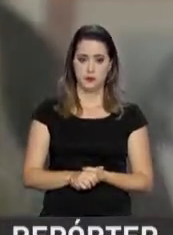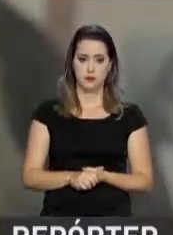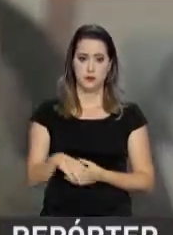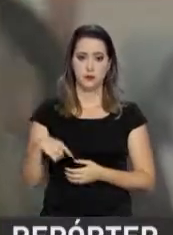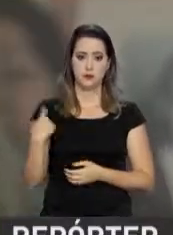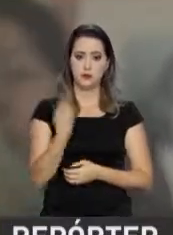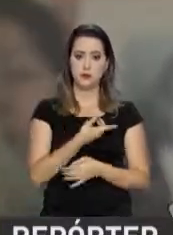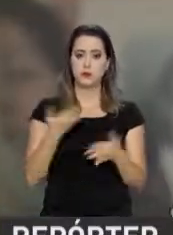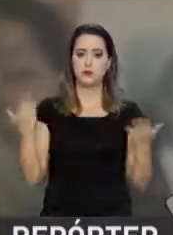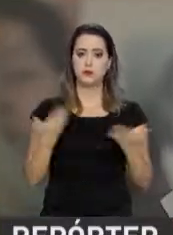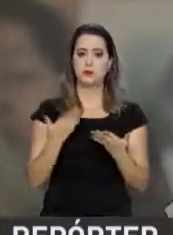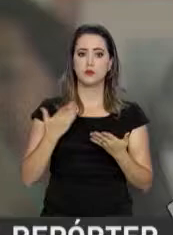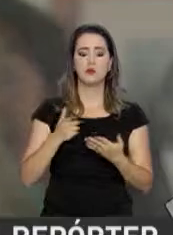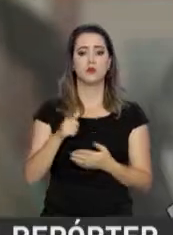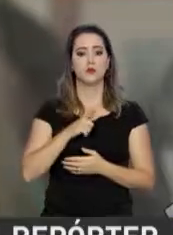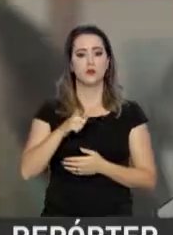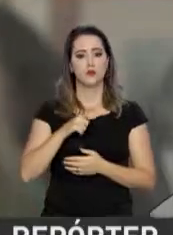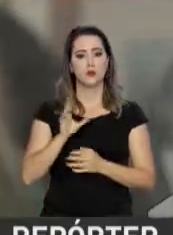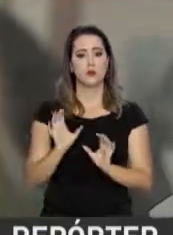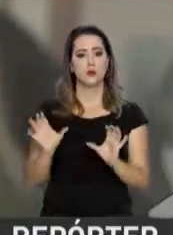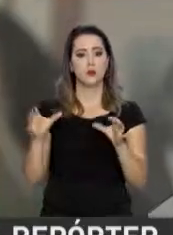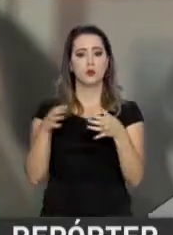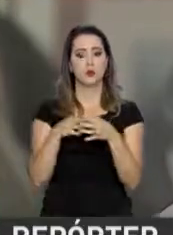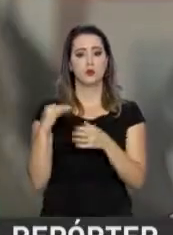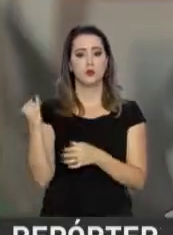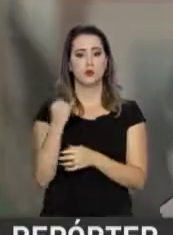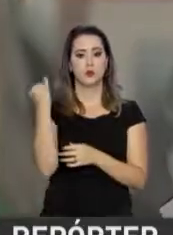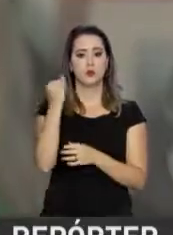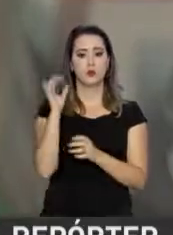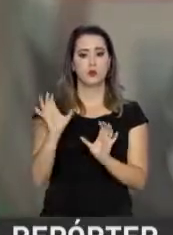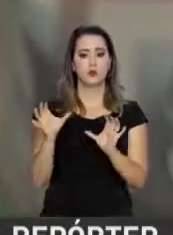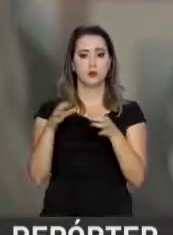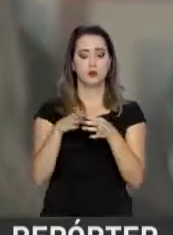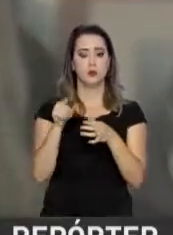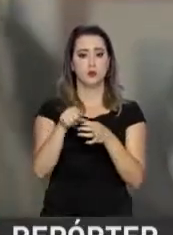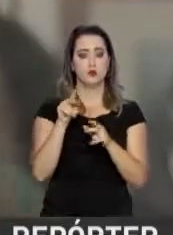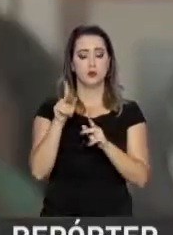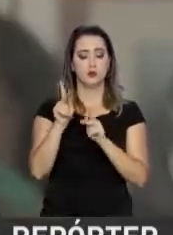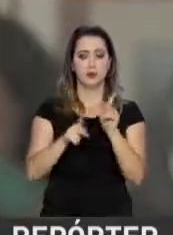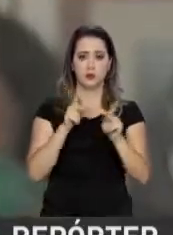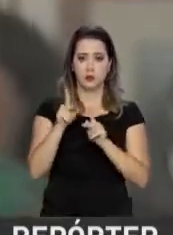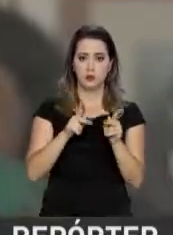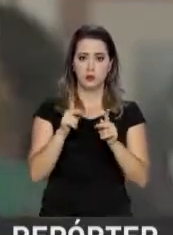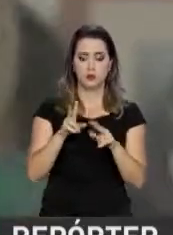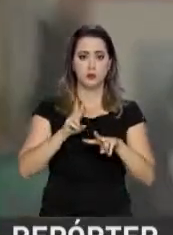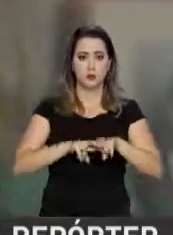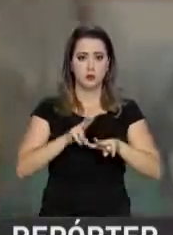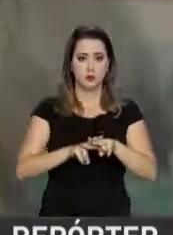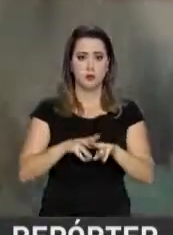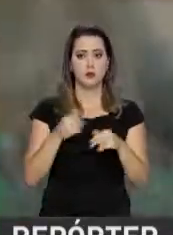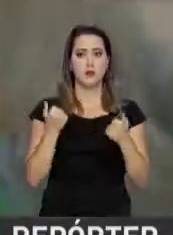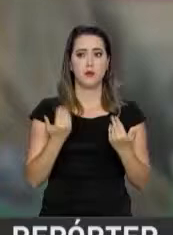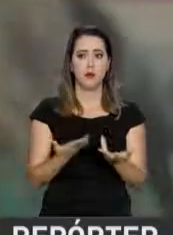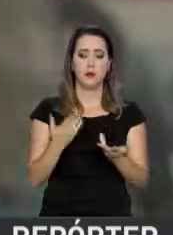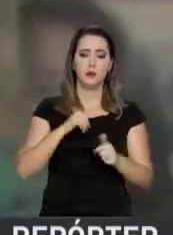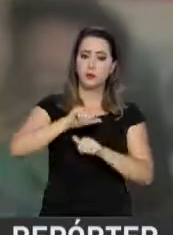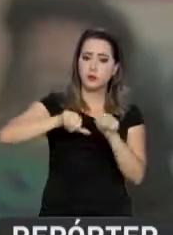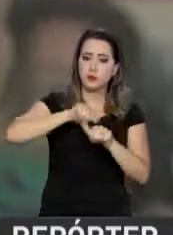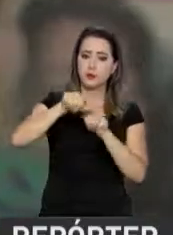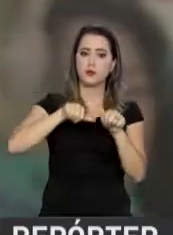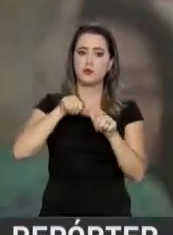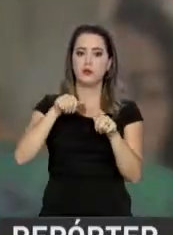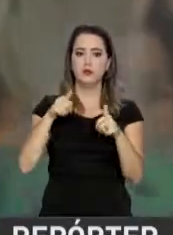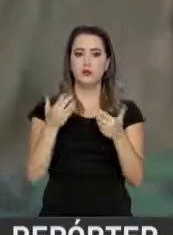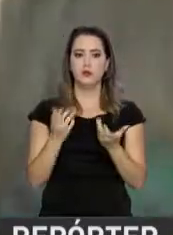nós hoje temos uma superpopulação carcerária e essa superpopulação transforma